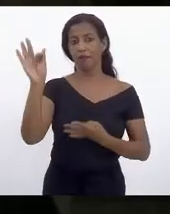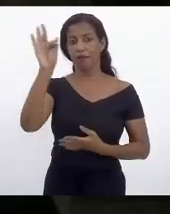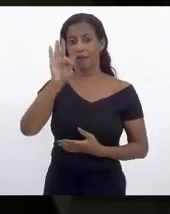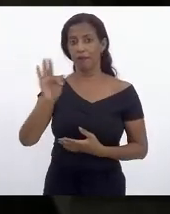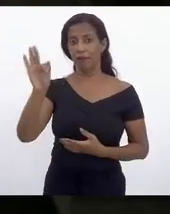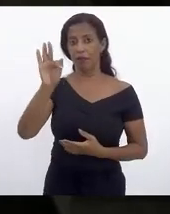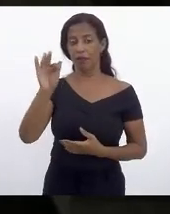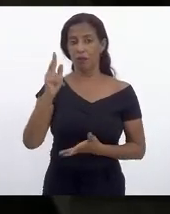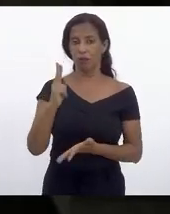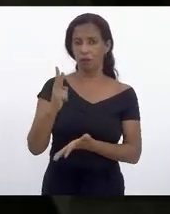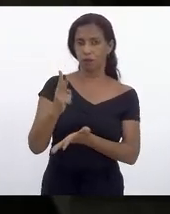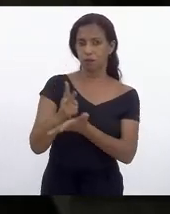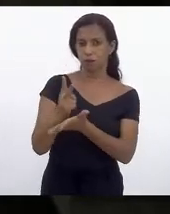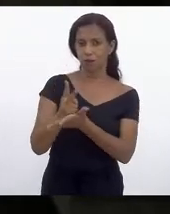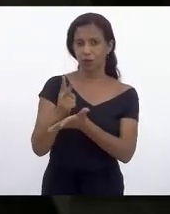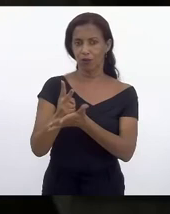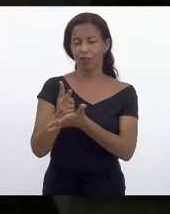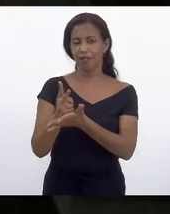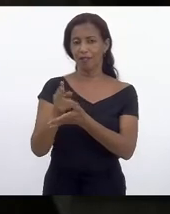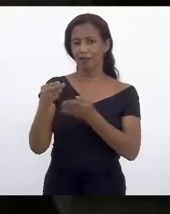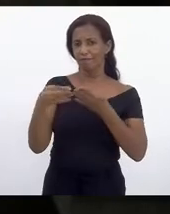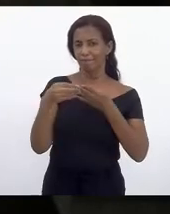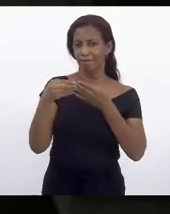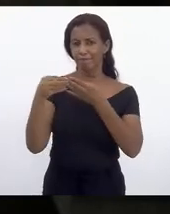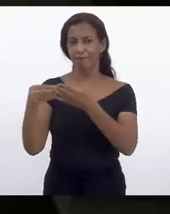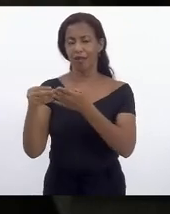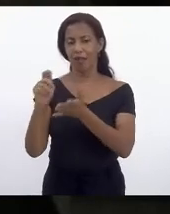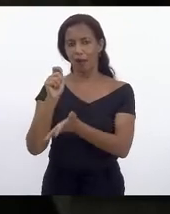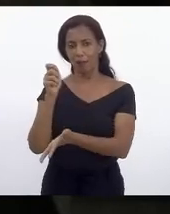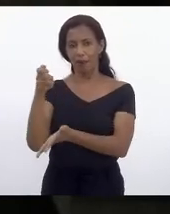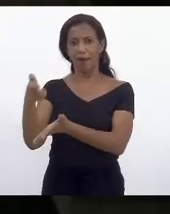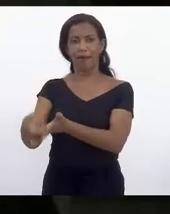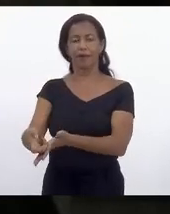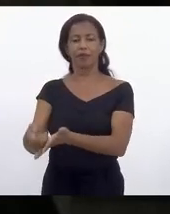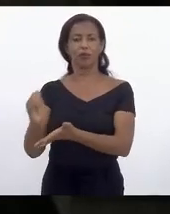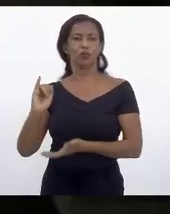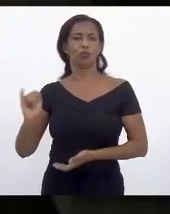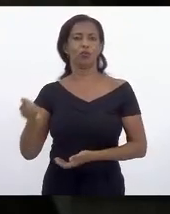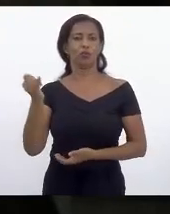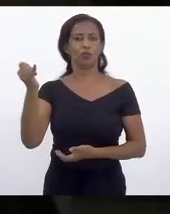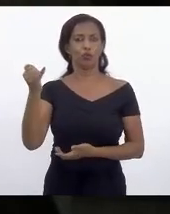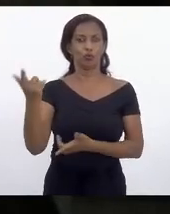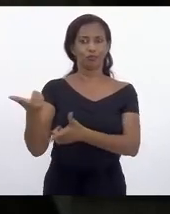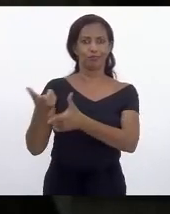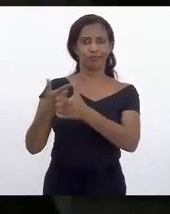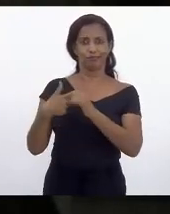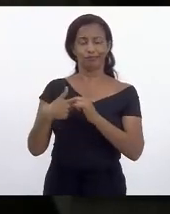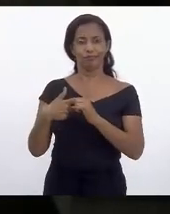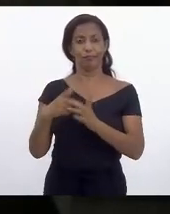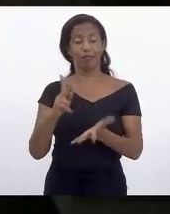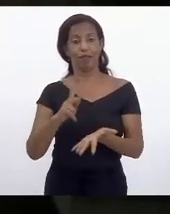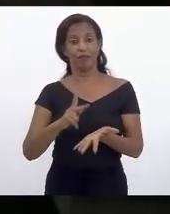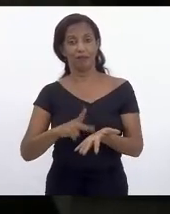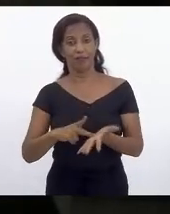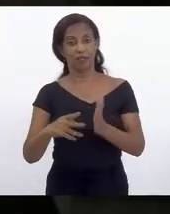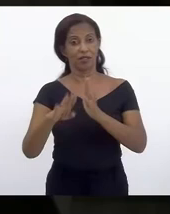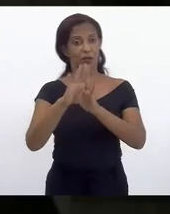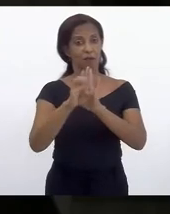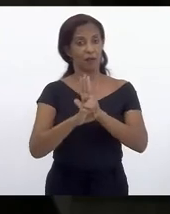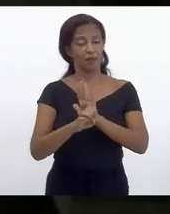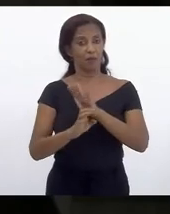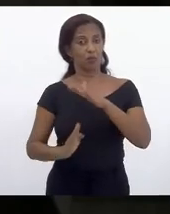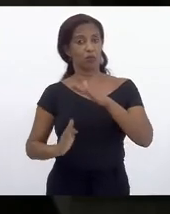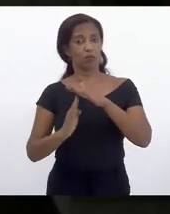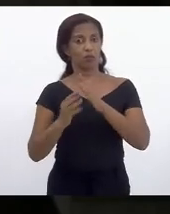que continuem sendo drenadas e dirigidas ao pagamento dos juros e serviços da dívida. Na verdade, é a emenda constitucional do